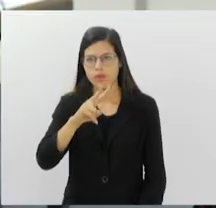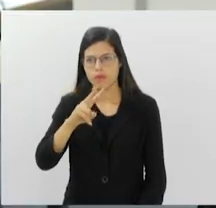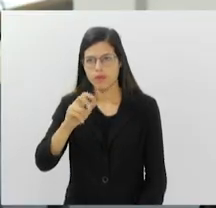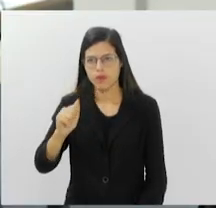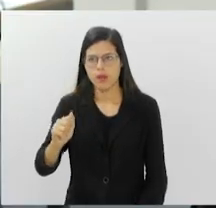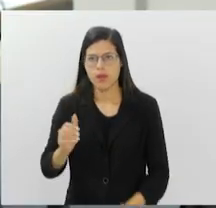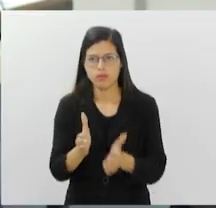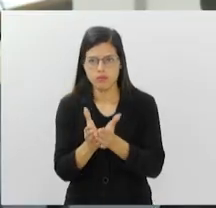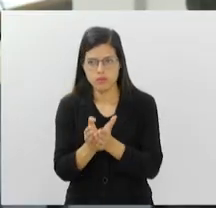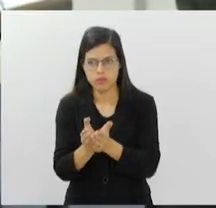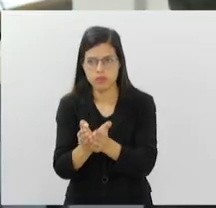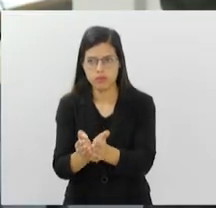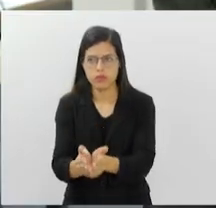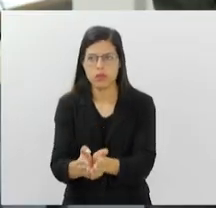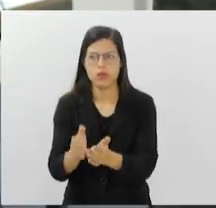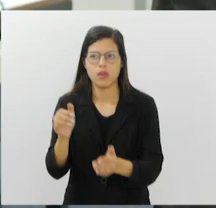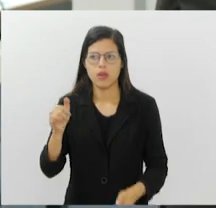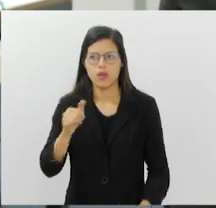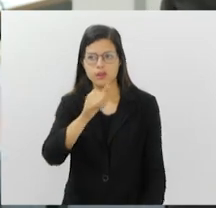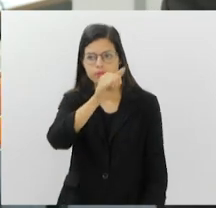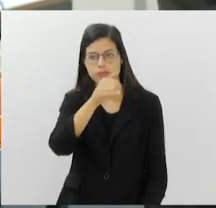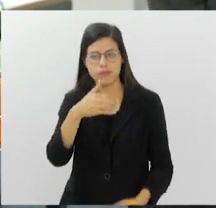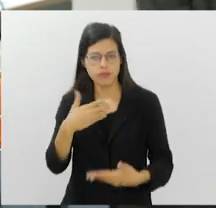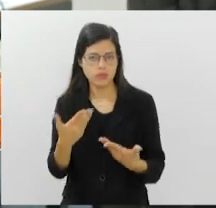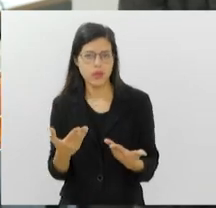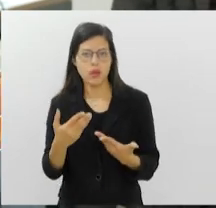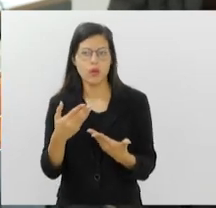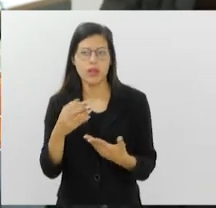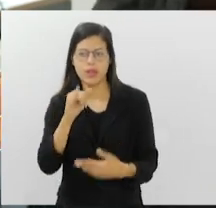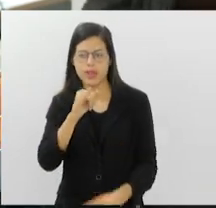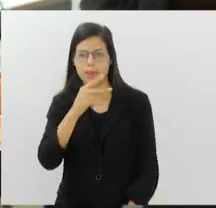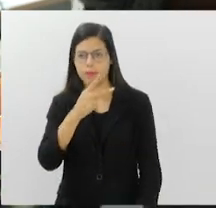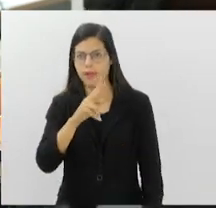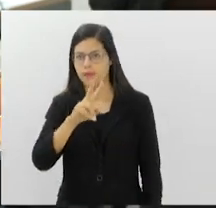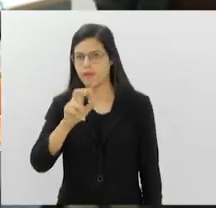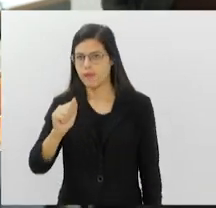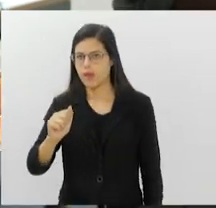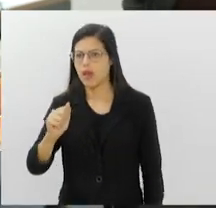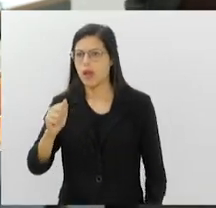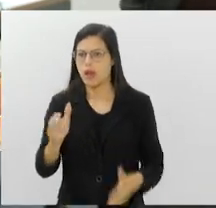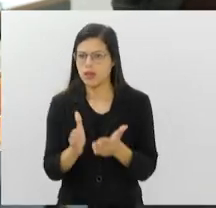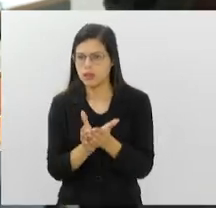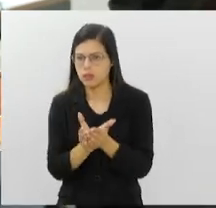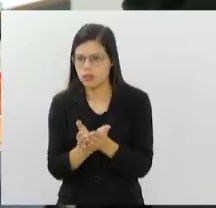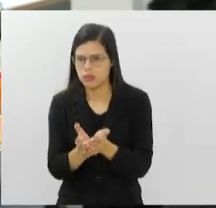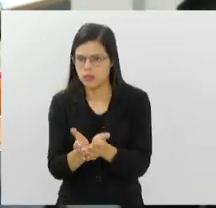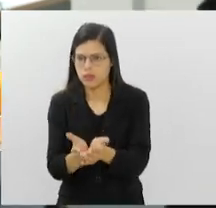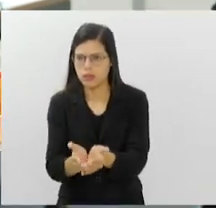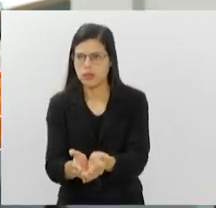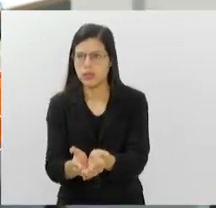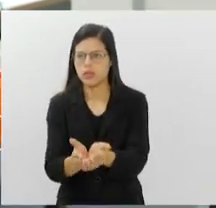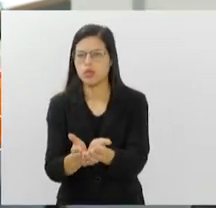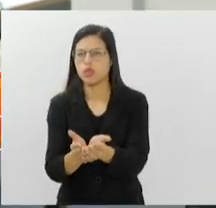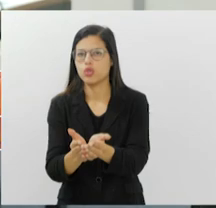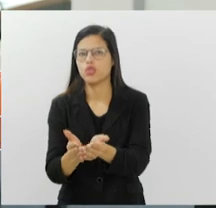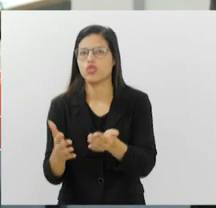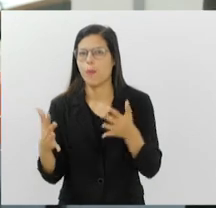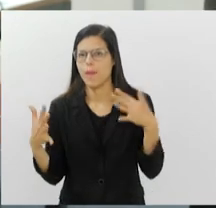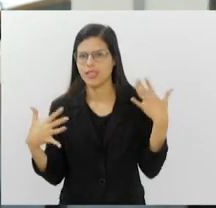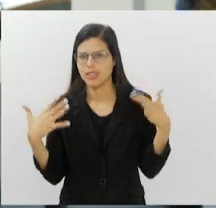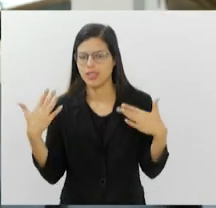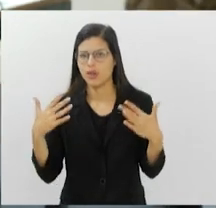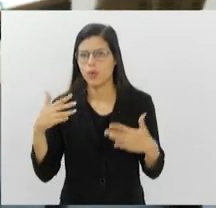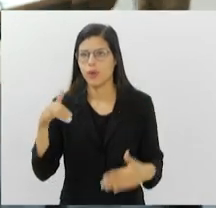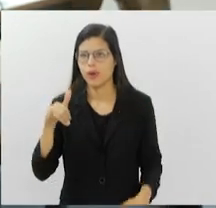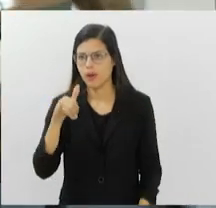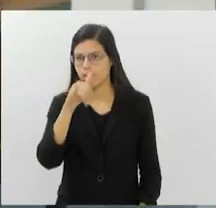Eu dei um exemplo, o IPVA de embarcações de passeio e de aviões executivos pode render